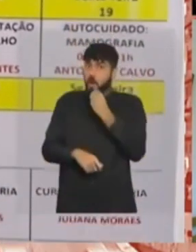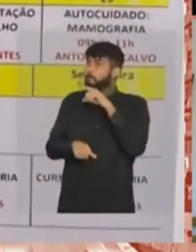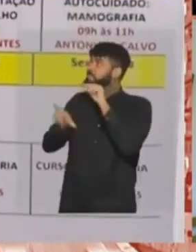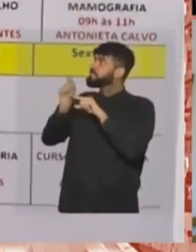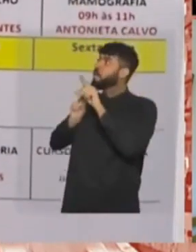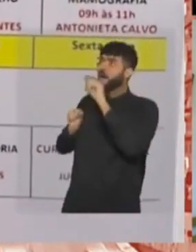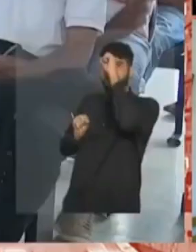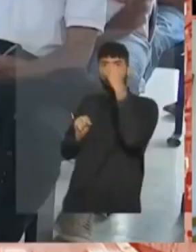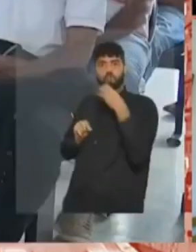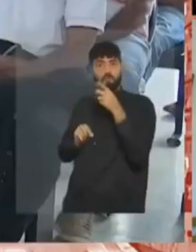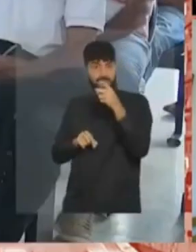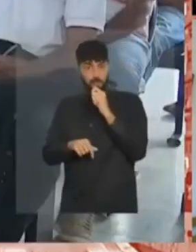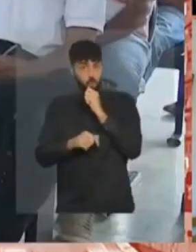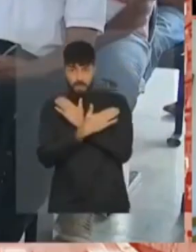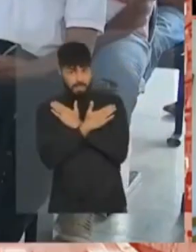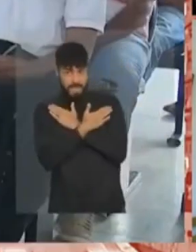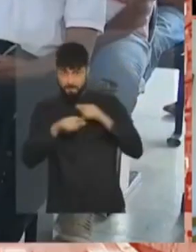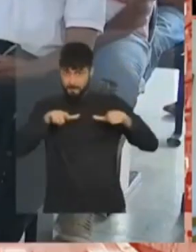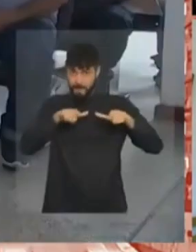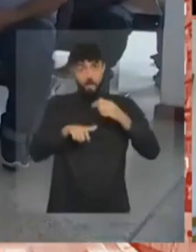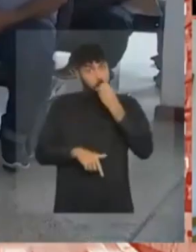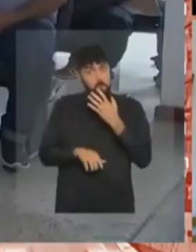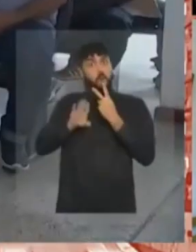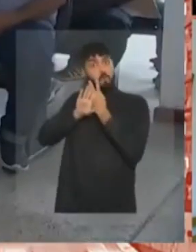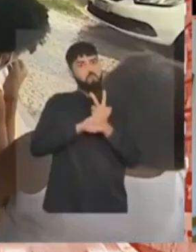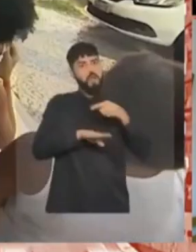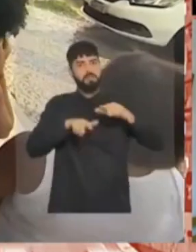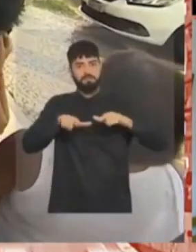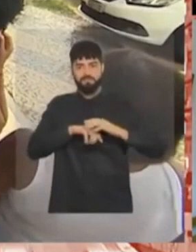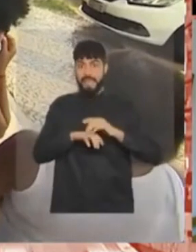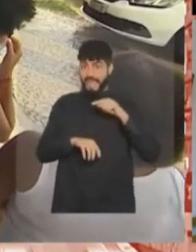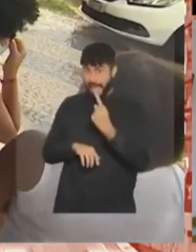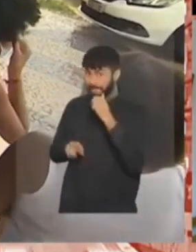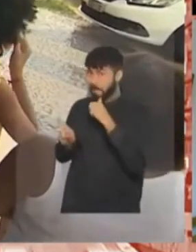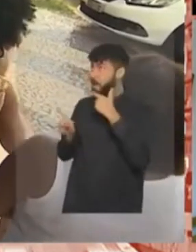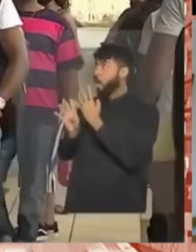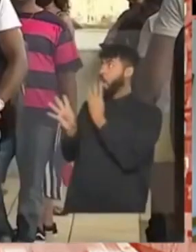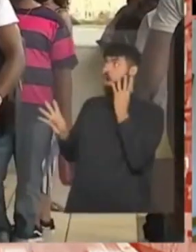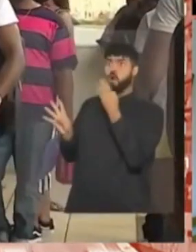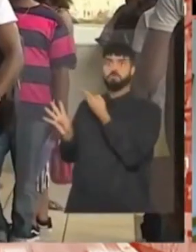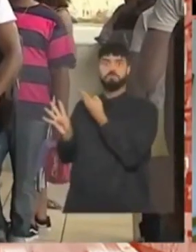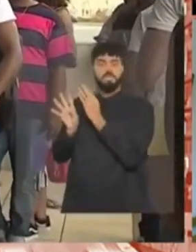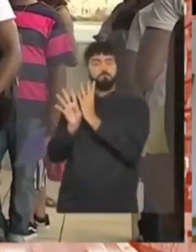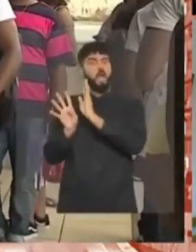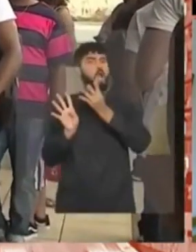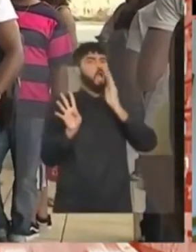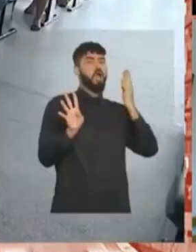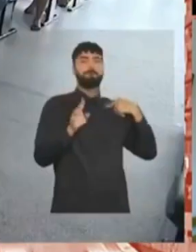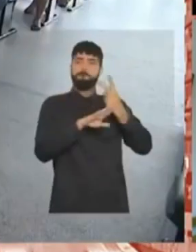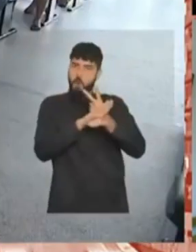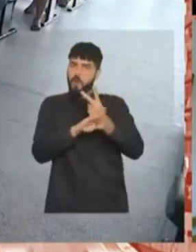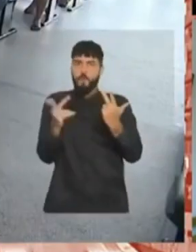é na institucionalidade na lei trabalhista que foi feita e não só